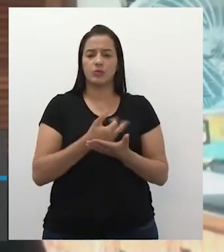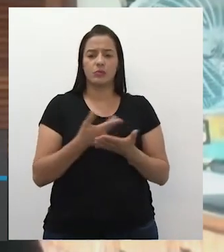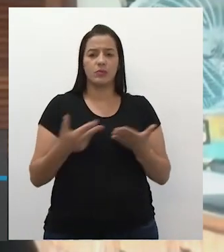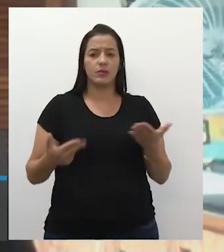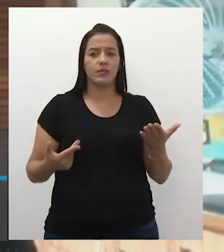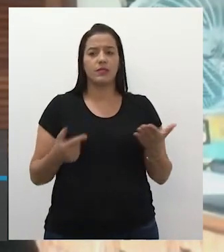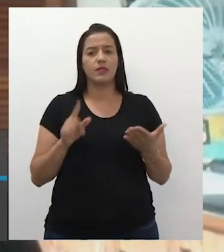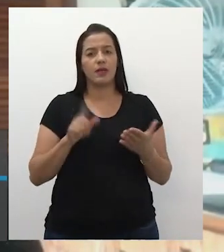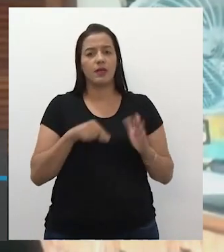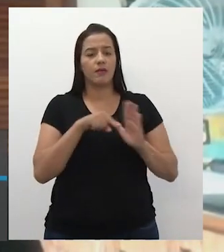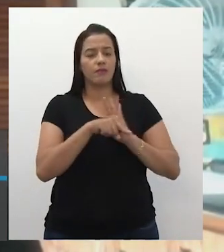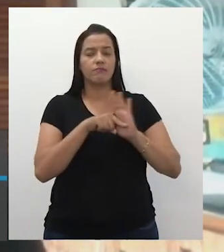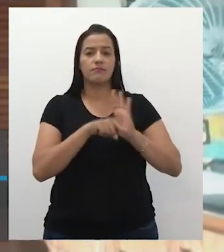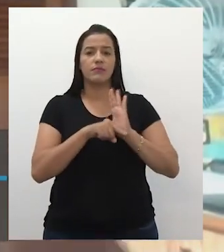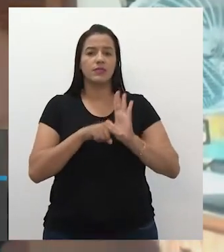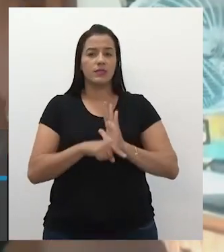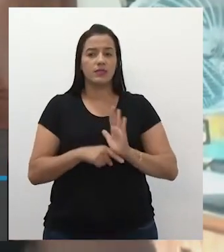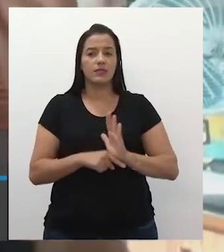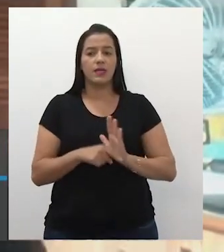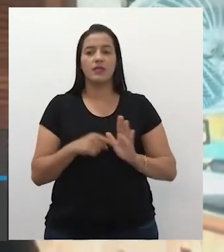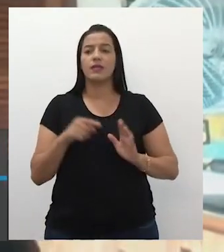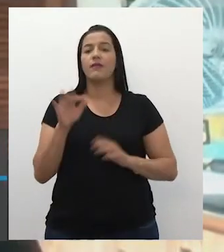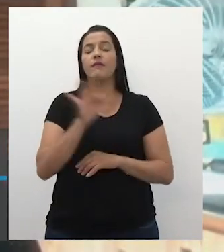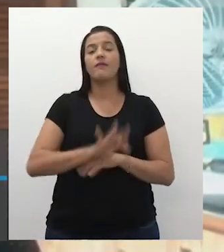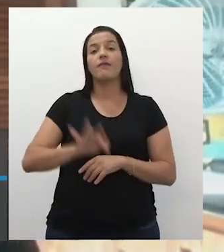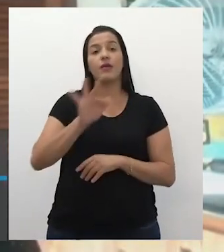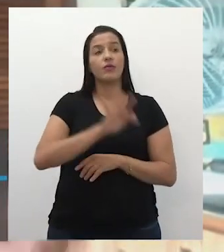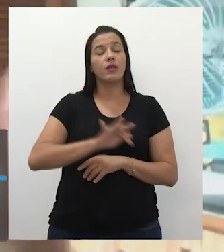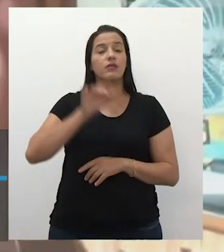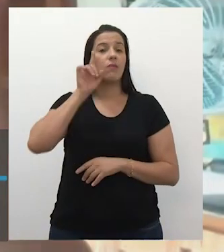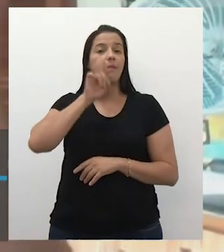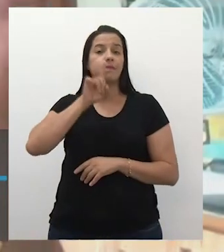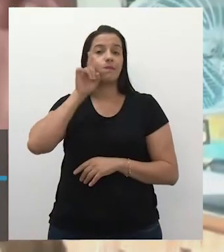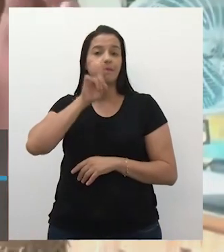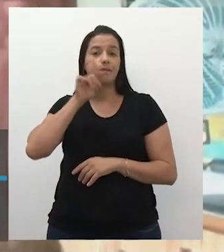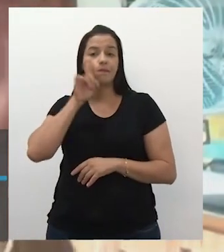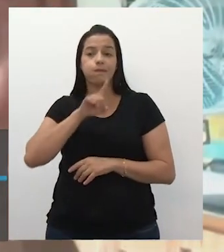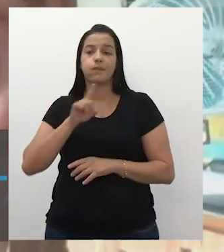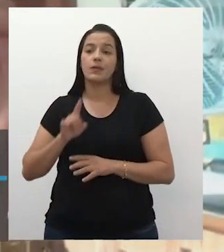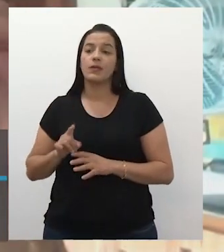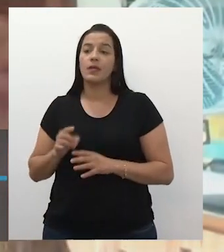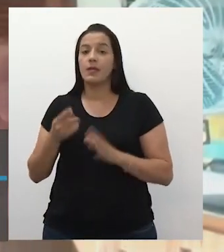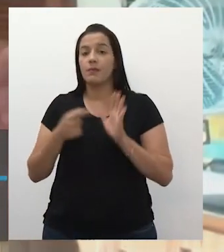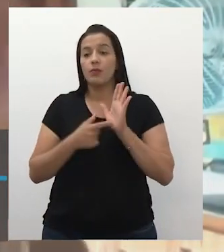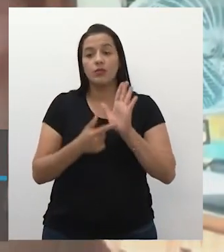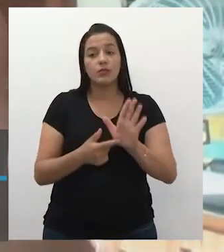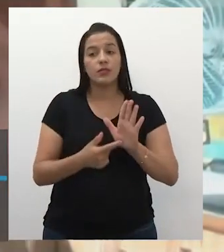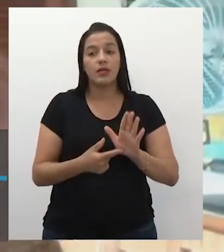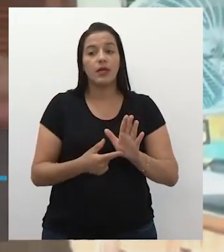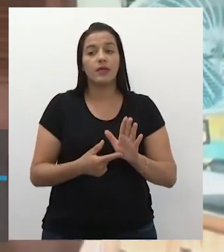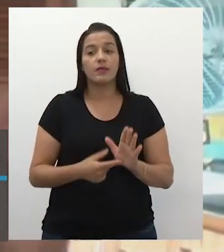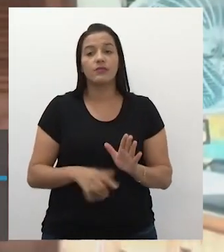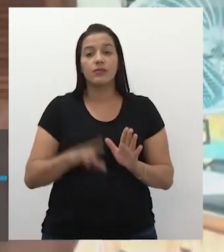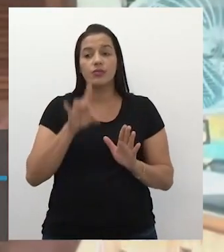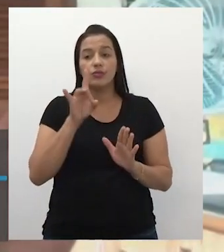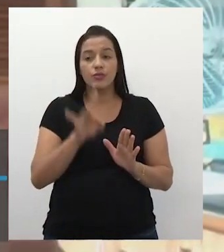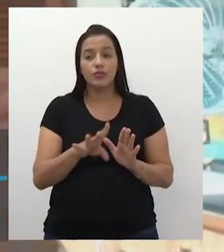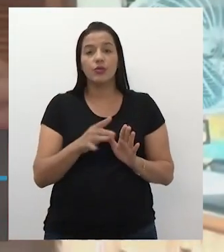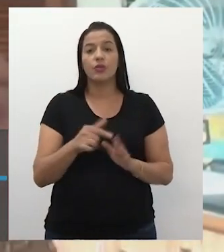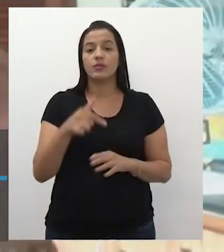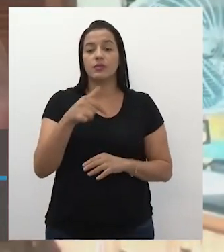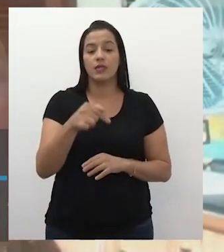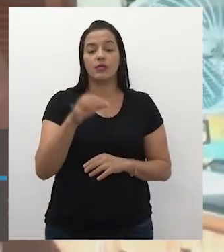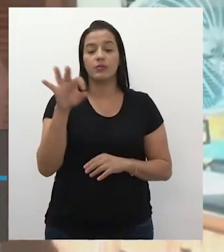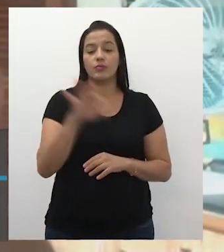em pesquisas, né, em universidades dos Estados Unidos, coletaram e mostraram, olha, só 7%